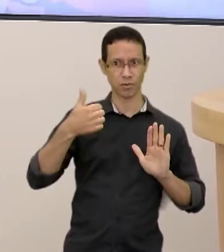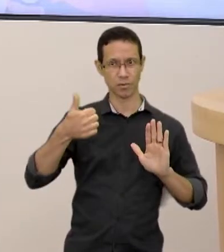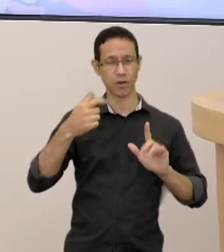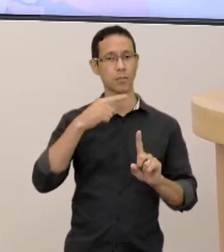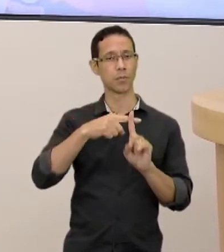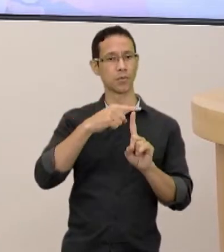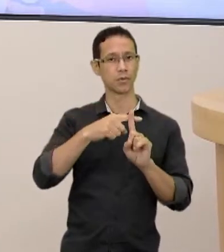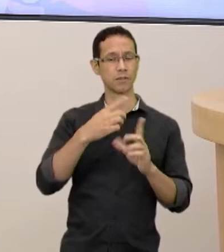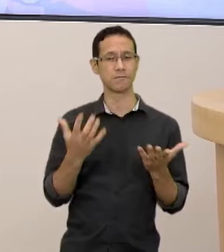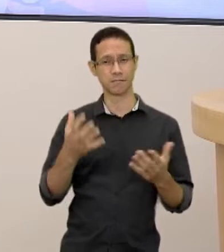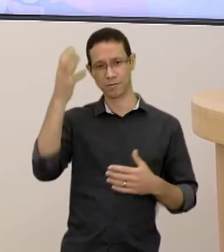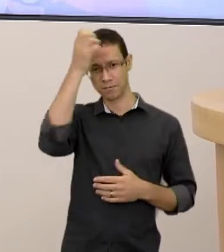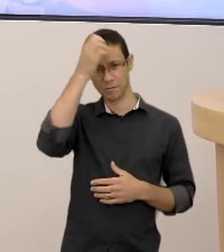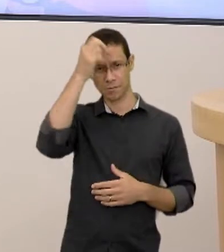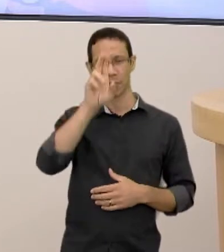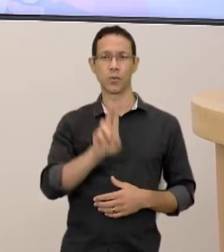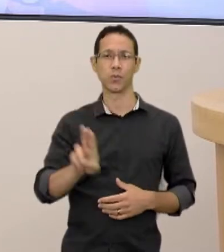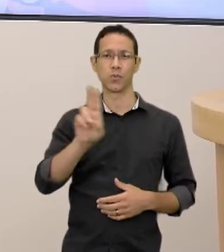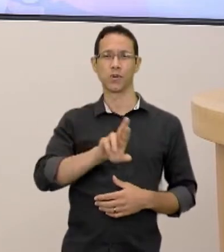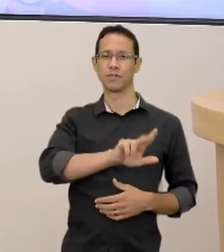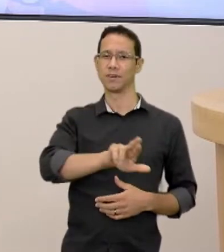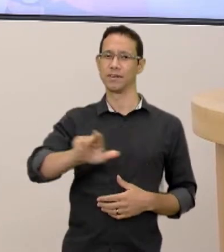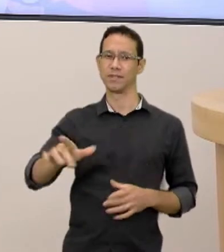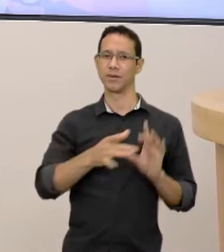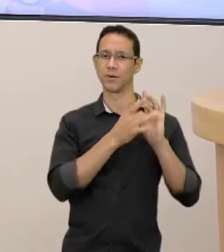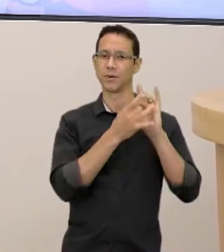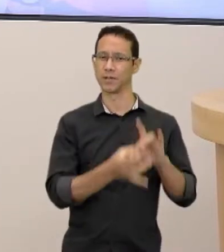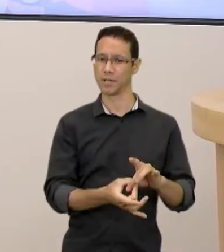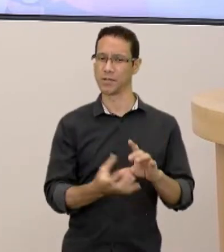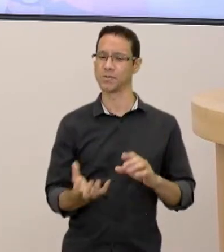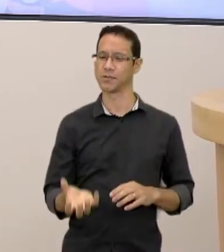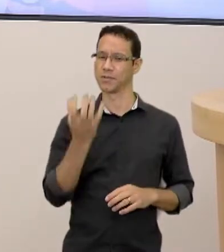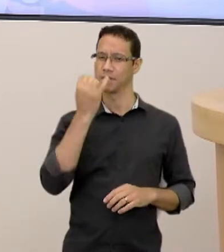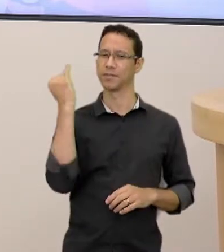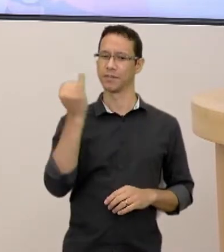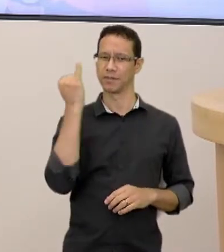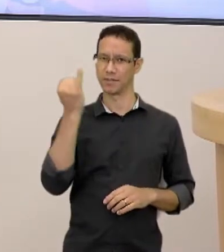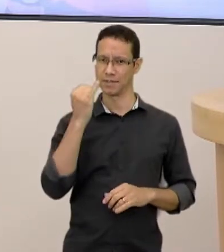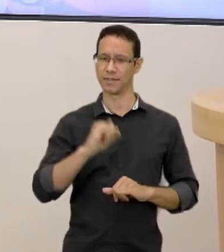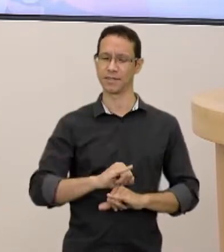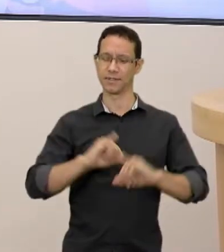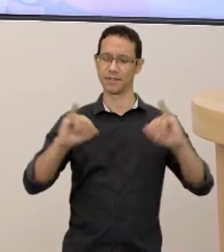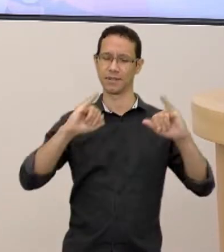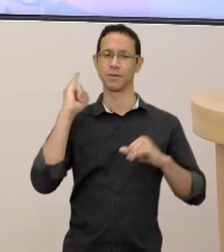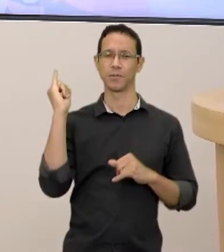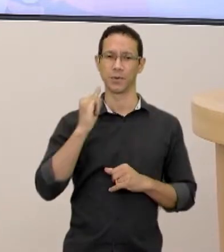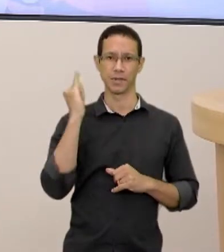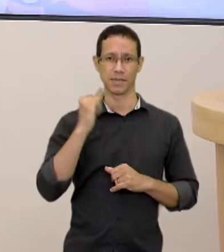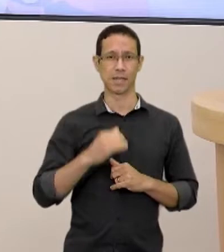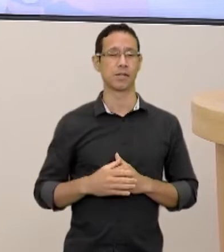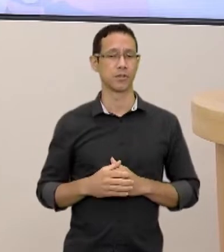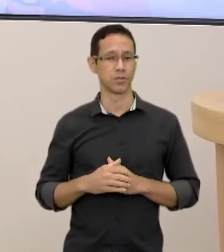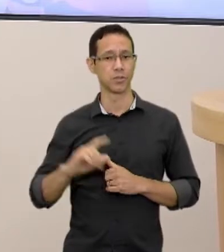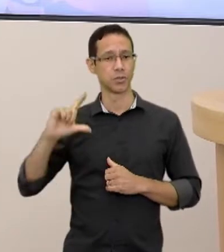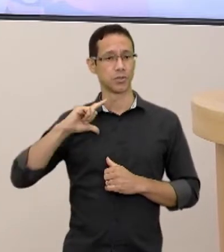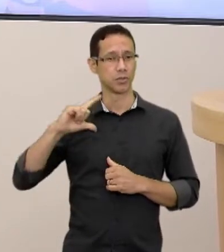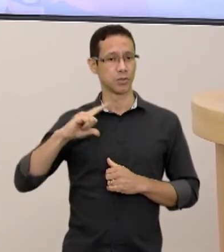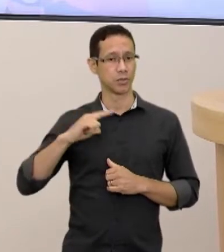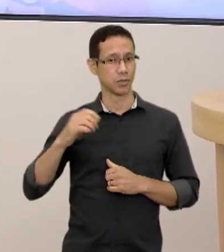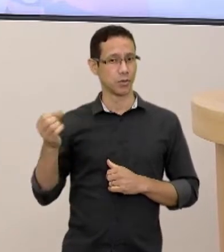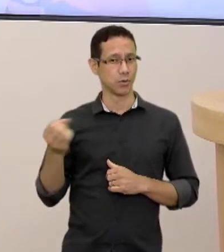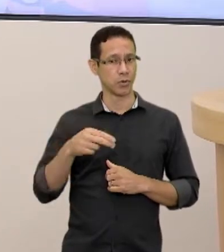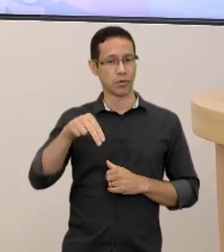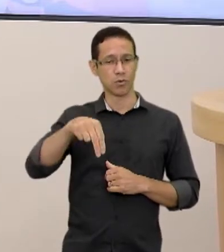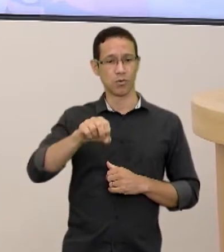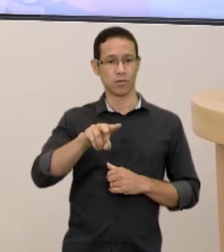e aprender aí a utilizá-la nos diferentes contextos. Então vale reforçar sempre isso daqui. É importante sim termos aí a norma